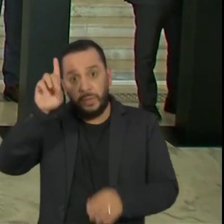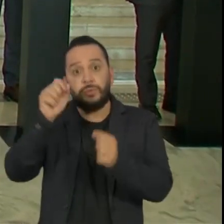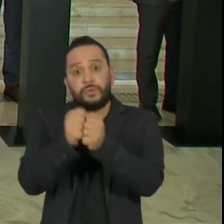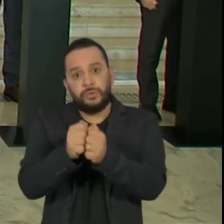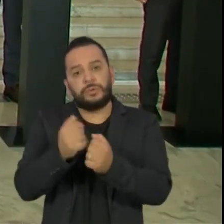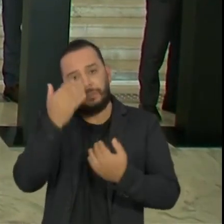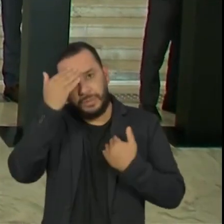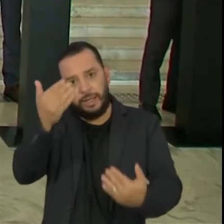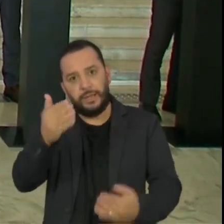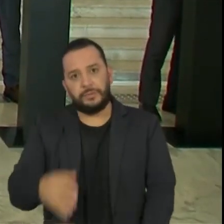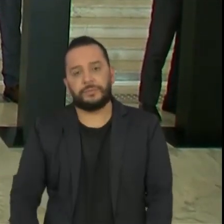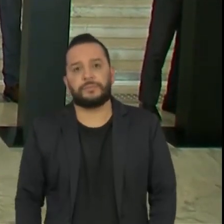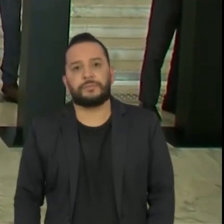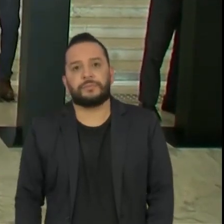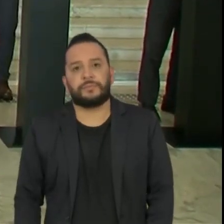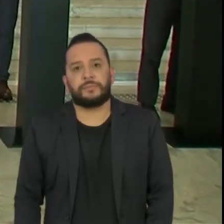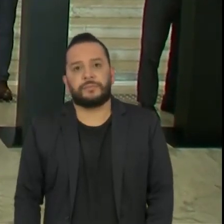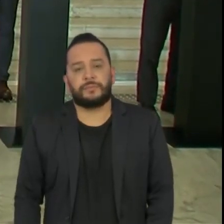obrigado.